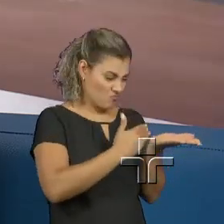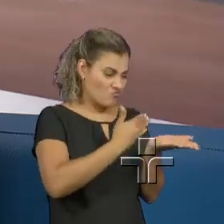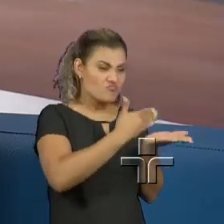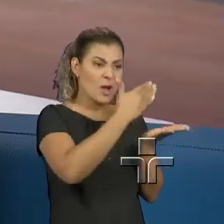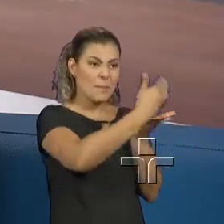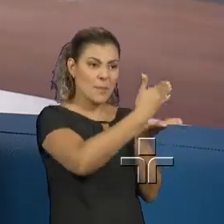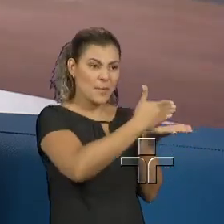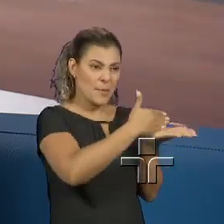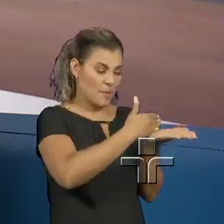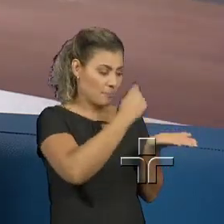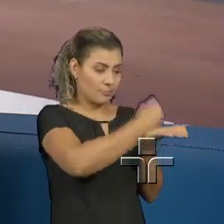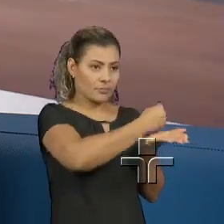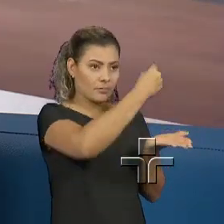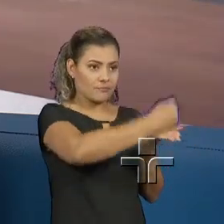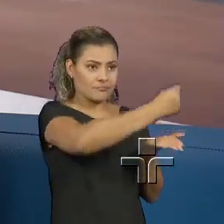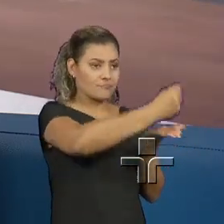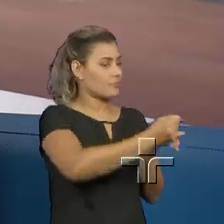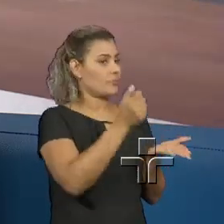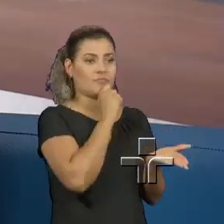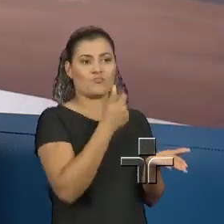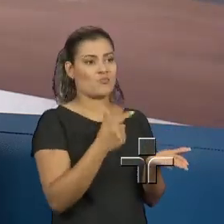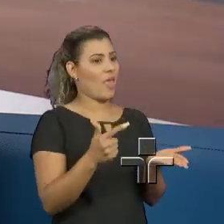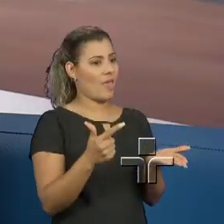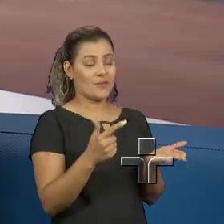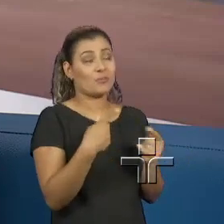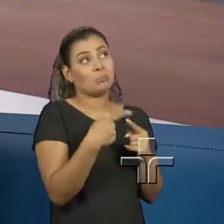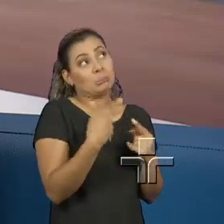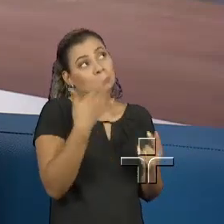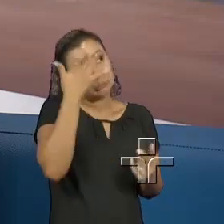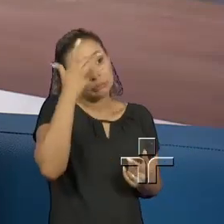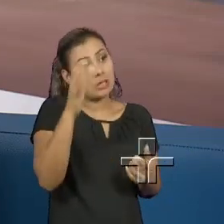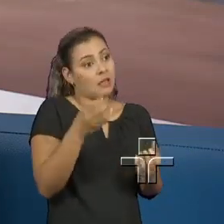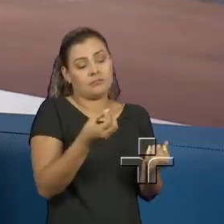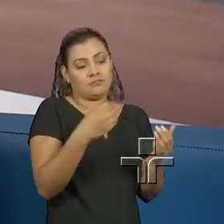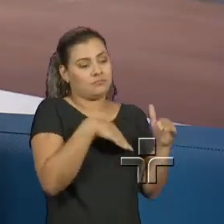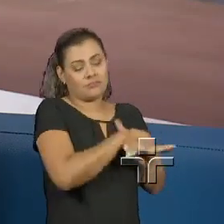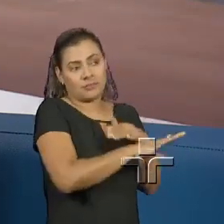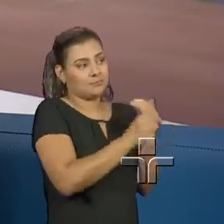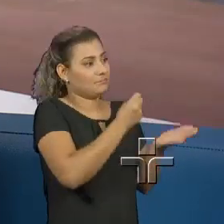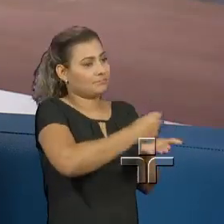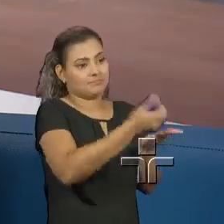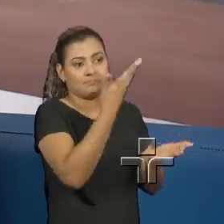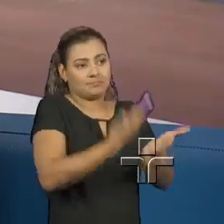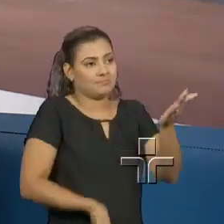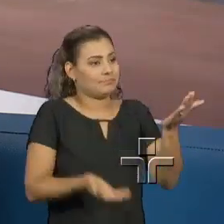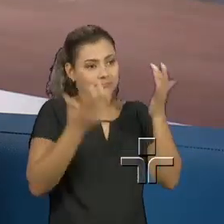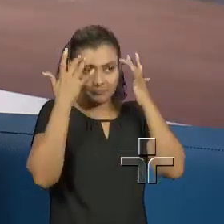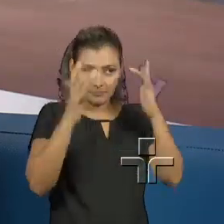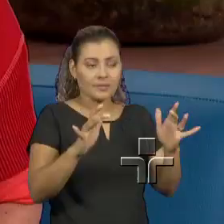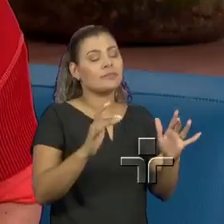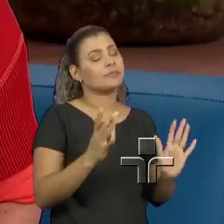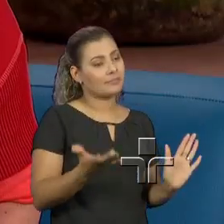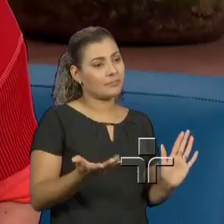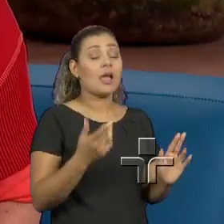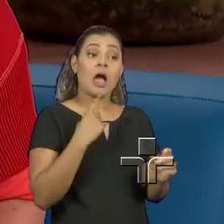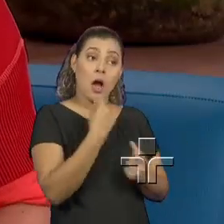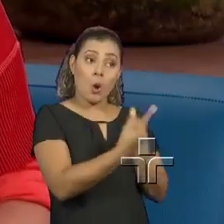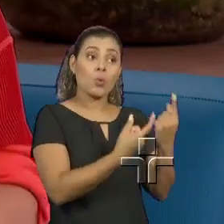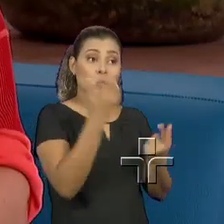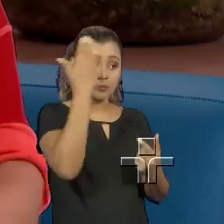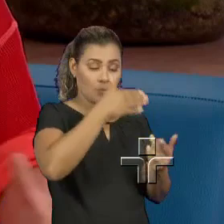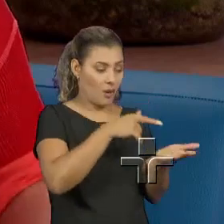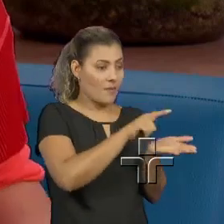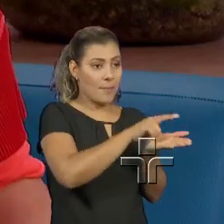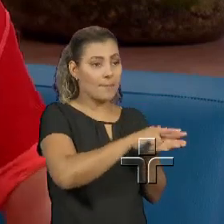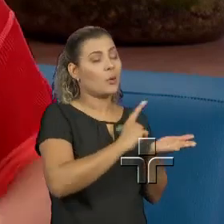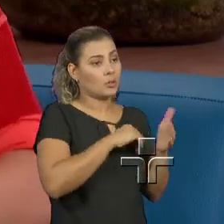né? Eu devo ter em algum lugar. Eu tenho os últimos comprovantes de vacinação. Porque isso faz diferença também, né? Faz. Até